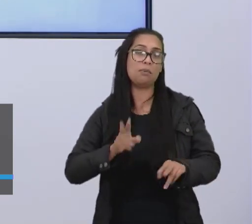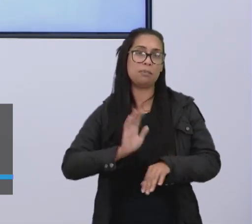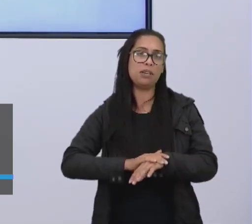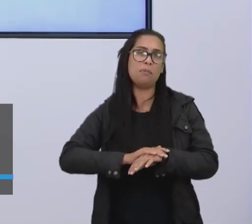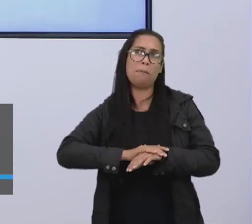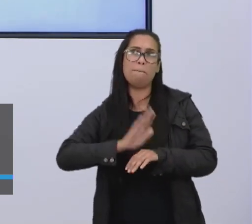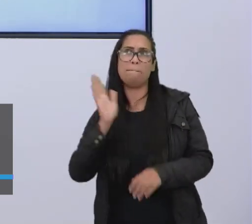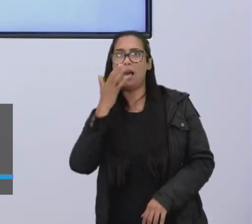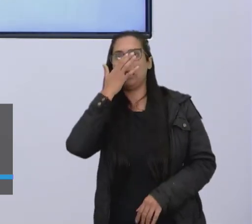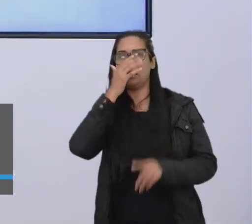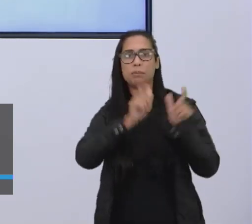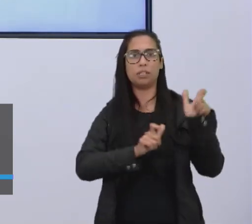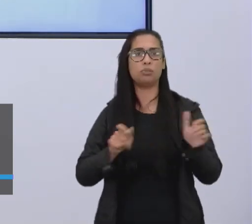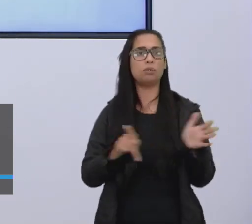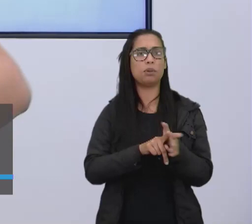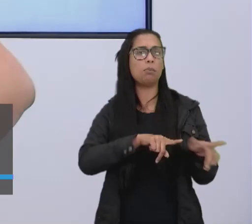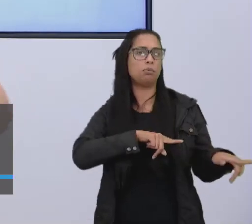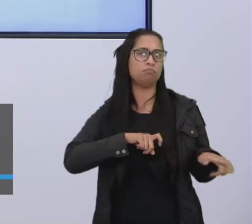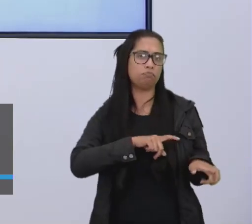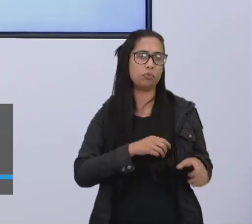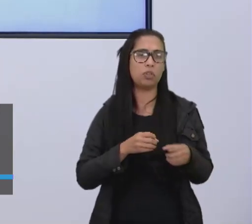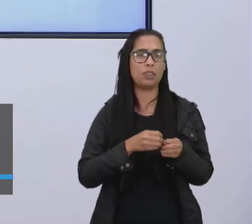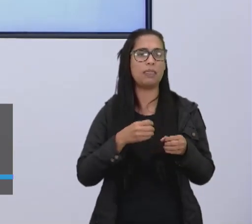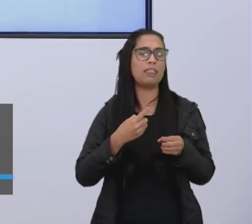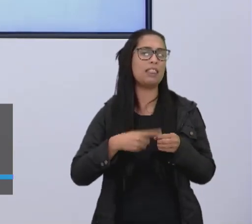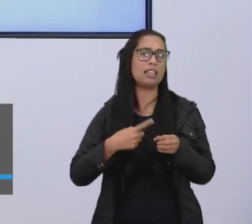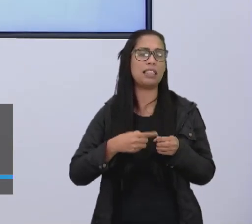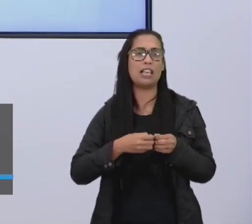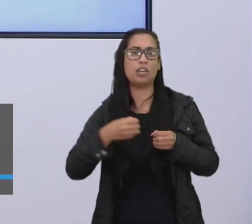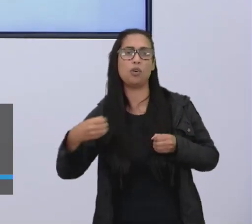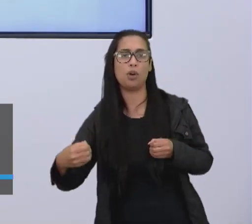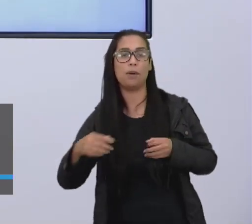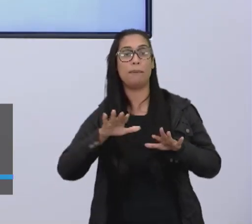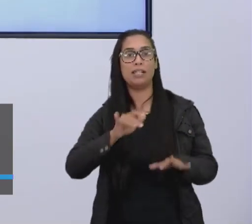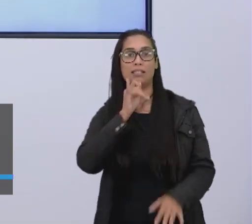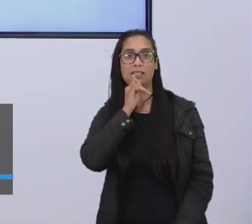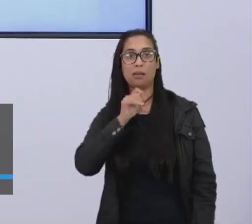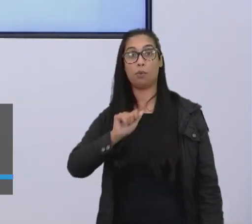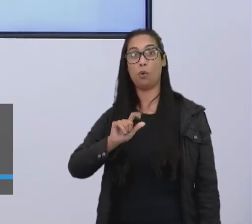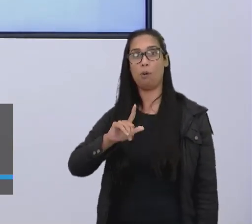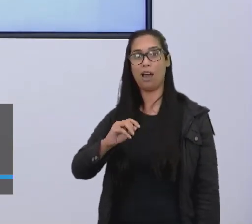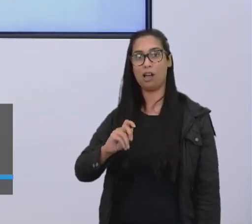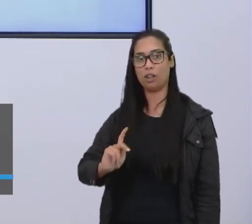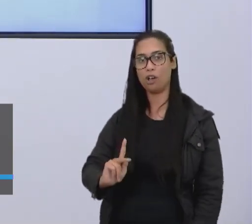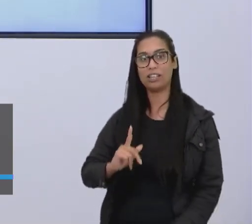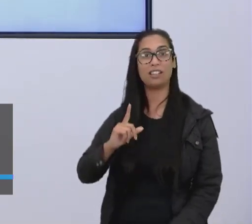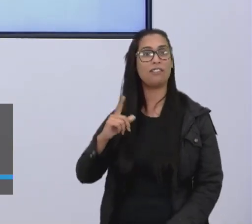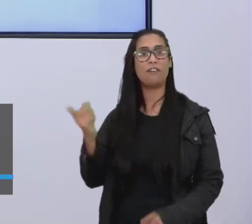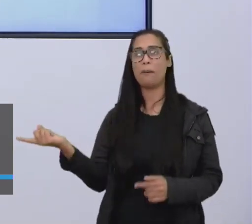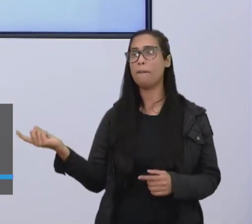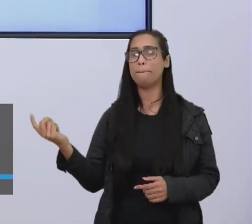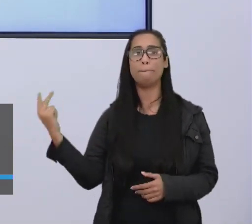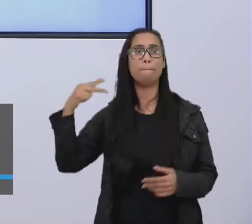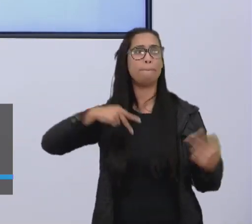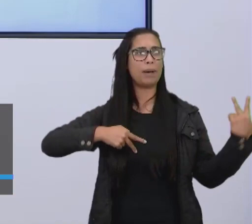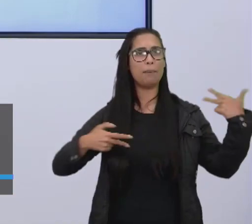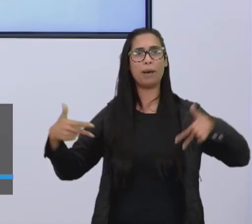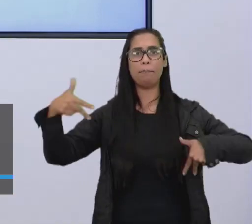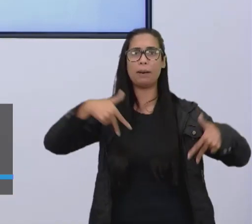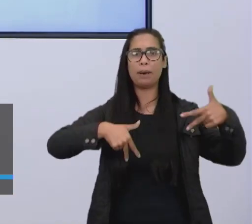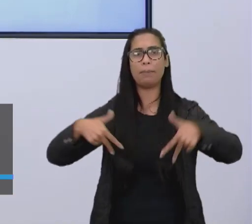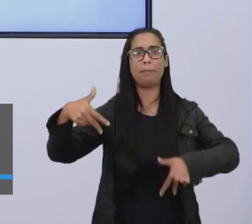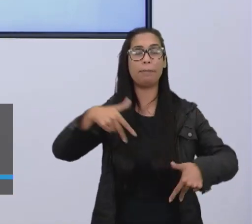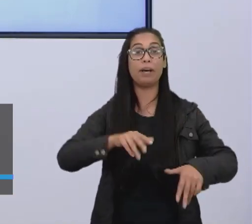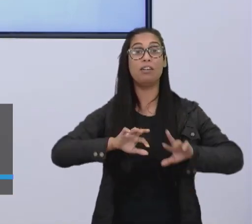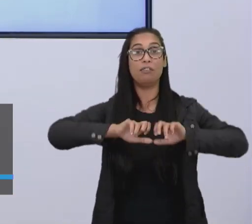gama, então, tipo, mano, vai ter o Alok. Você tá pegando pessoas de outros nichos, de outros grupos, e tá